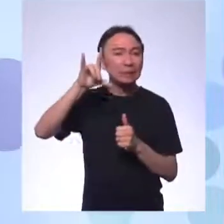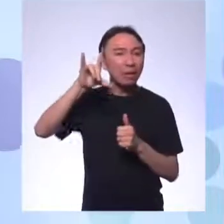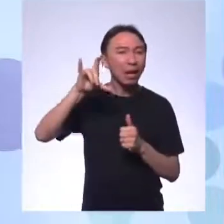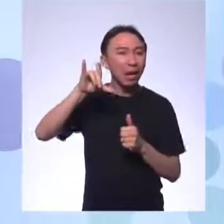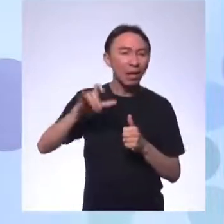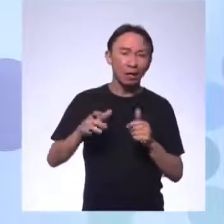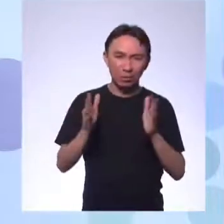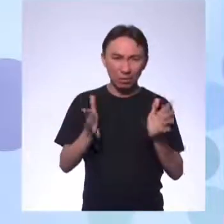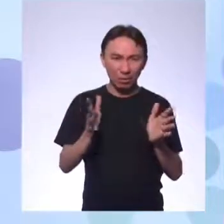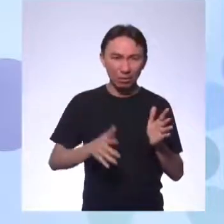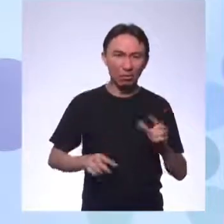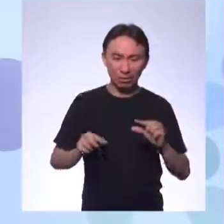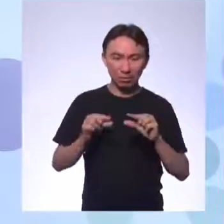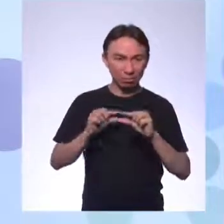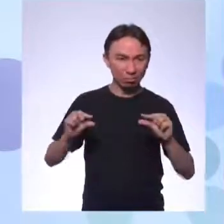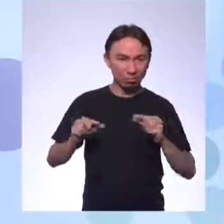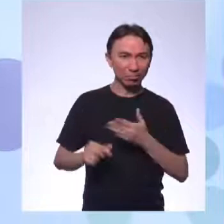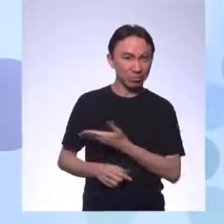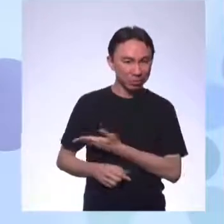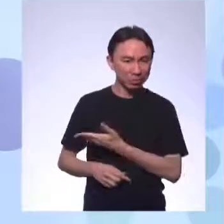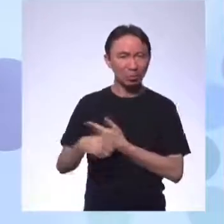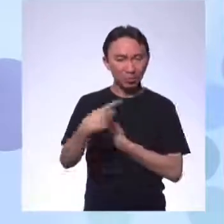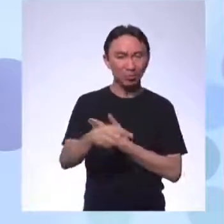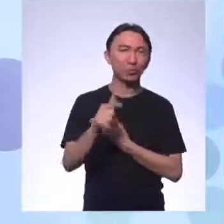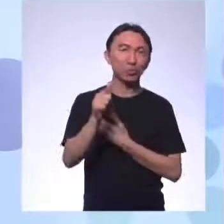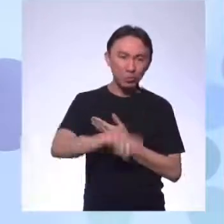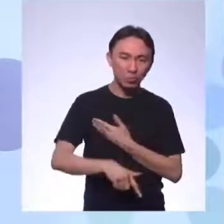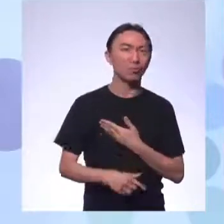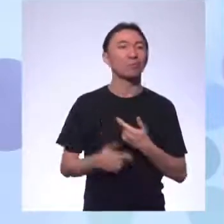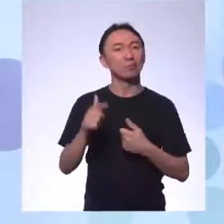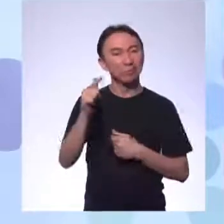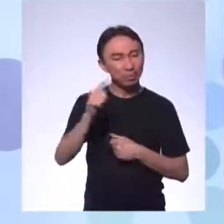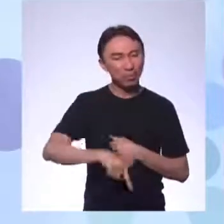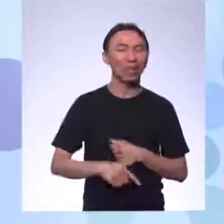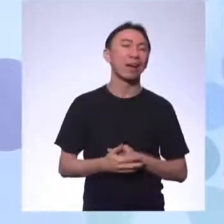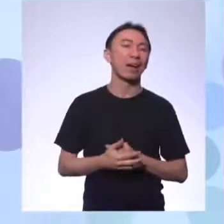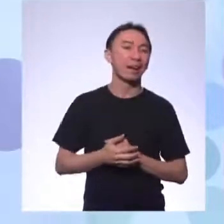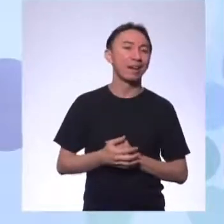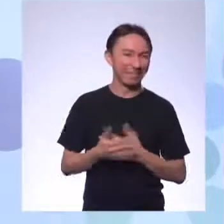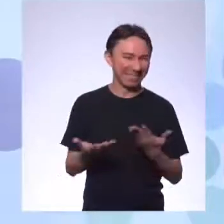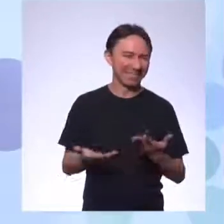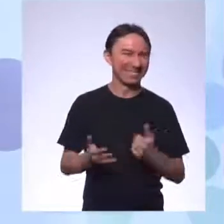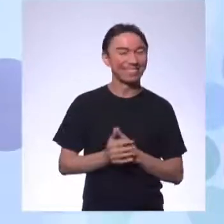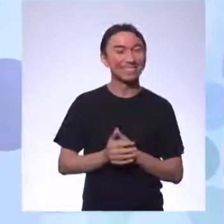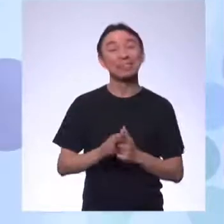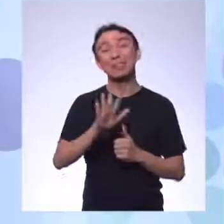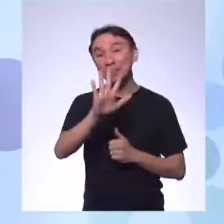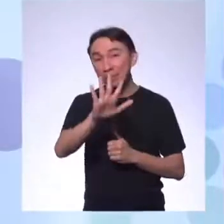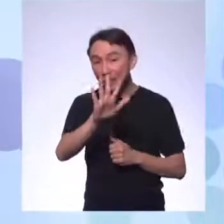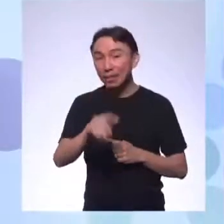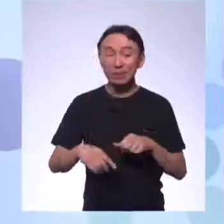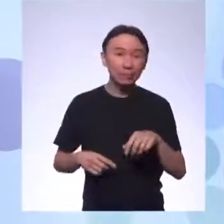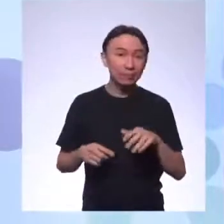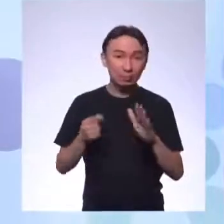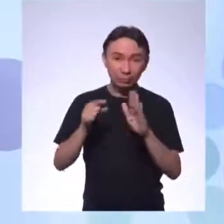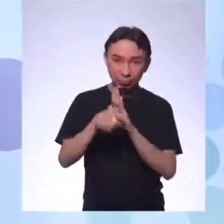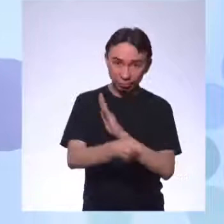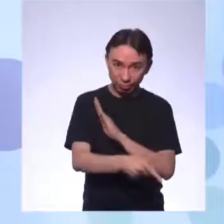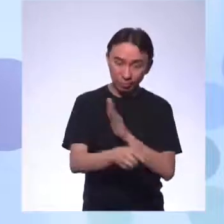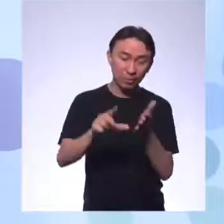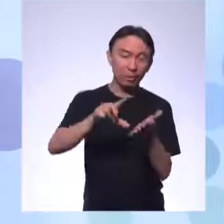já apareceu aqui agora há pouco, daqui a pouco aparece de novo. E antes de nós irmos mais a fundo na aula, professora